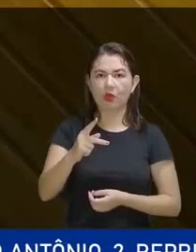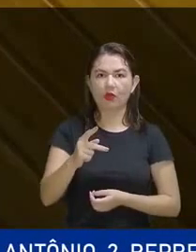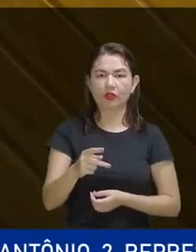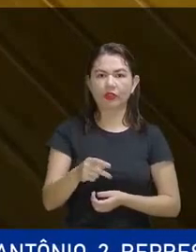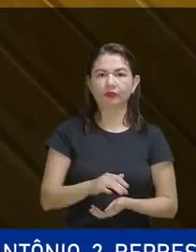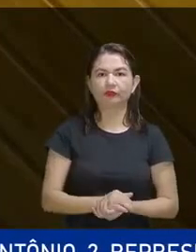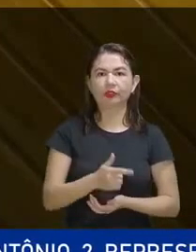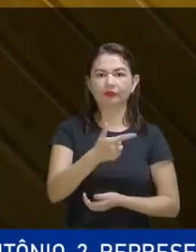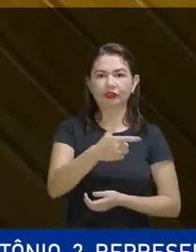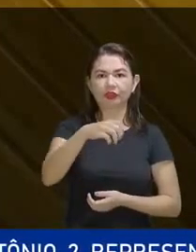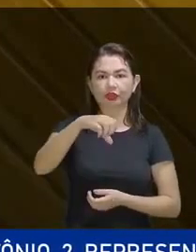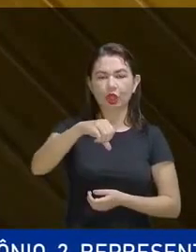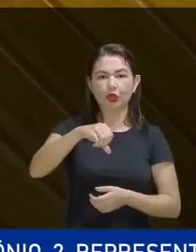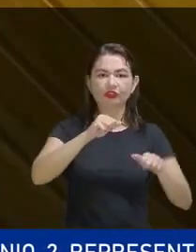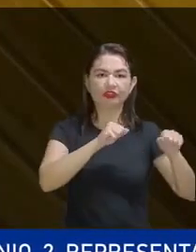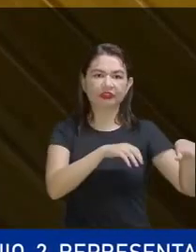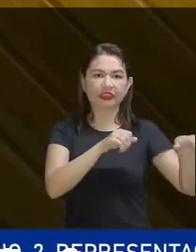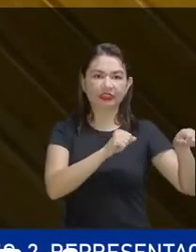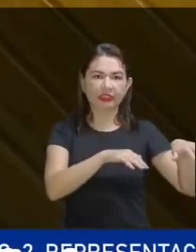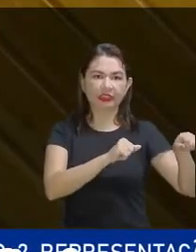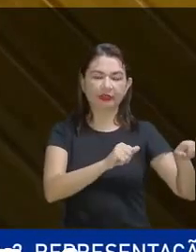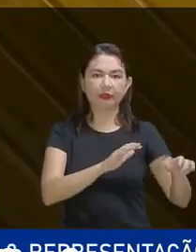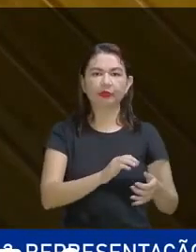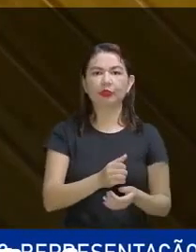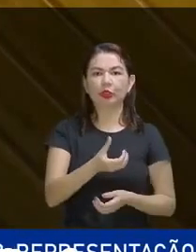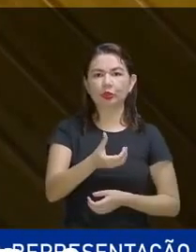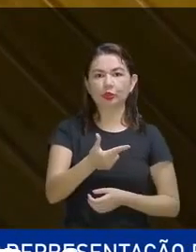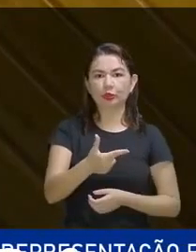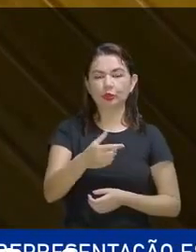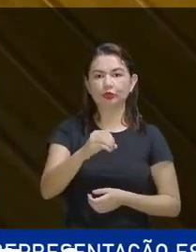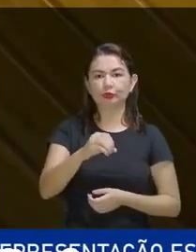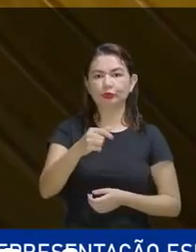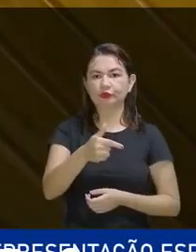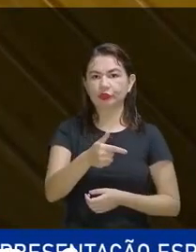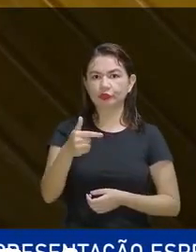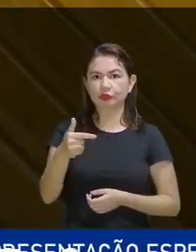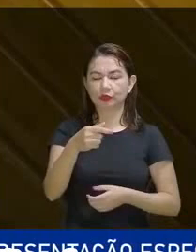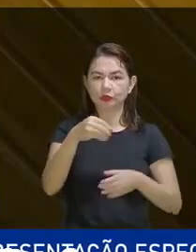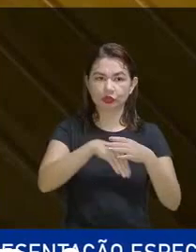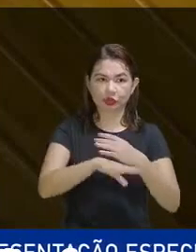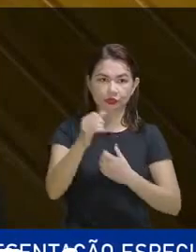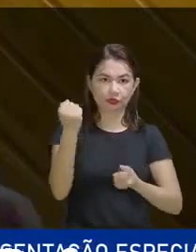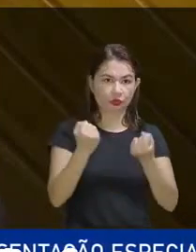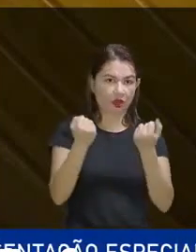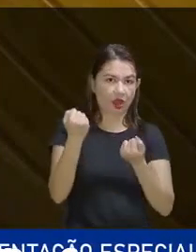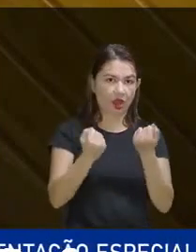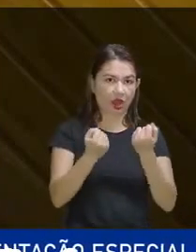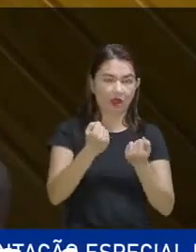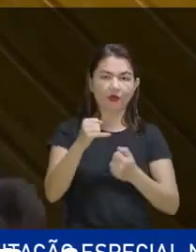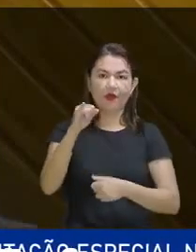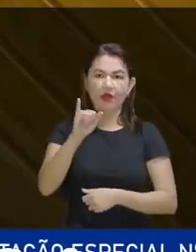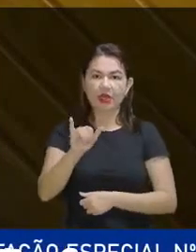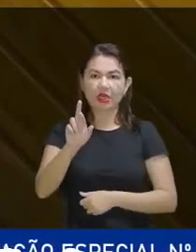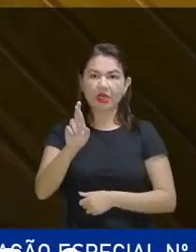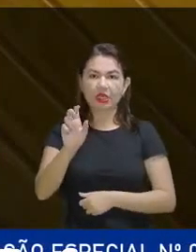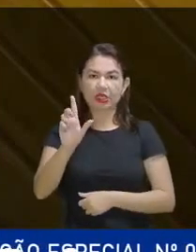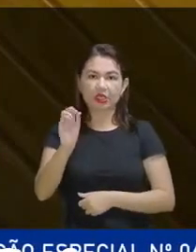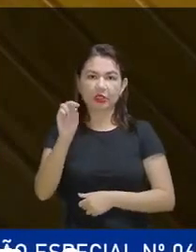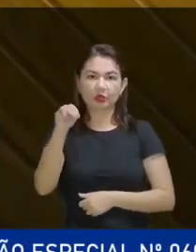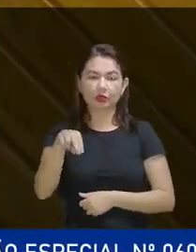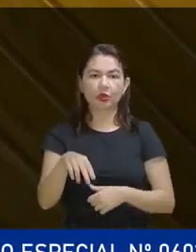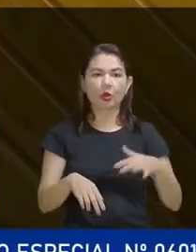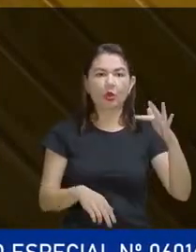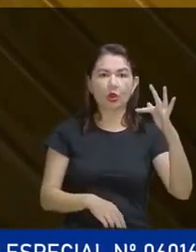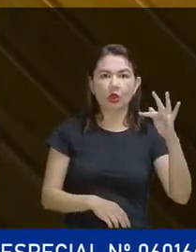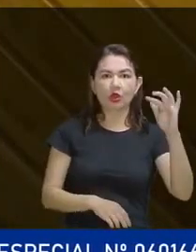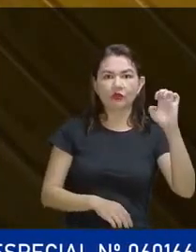eleição, no dia 29 de setembro, e que no interior do veículo em que se constava Irlon e Felipe foram